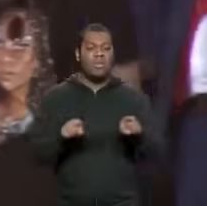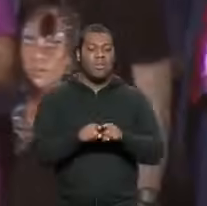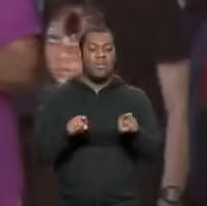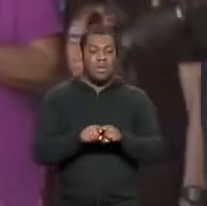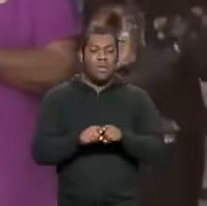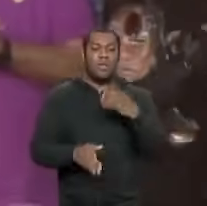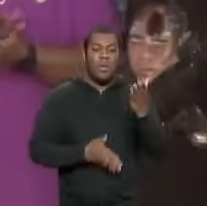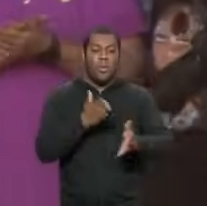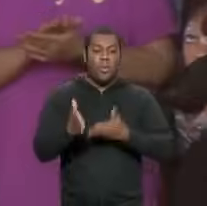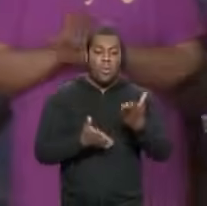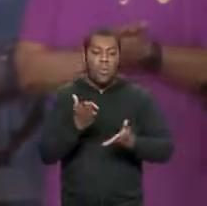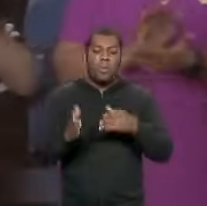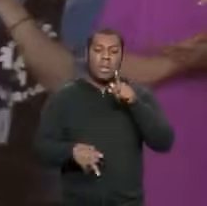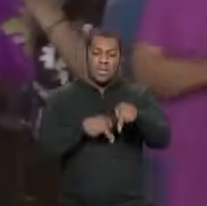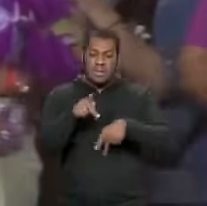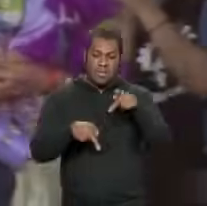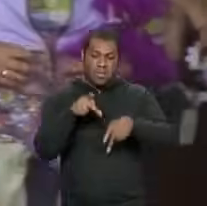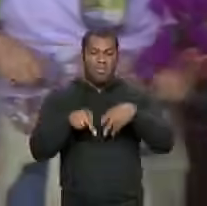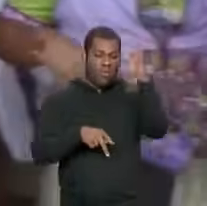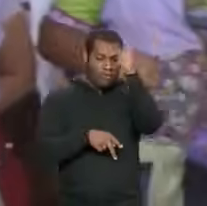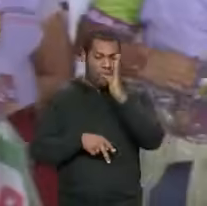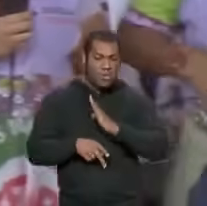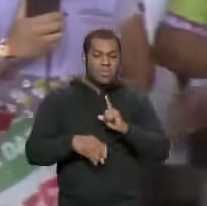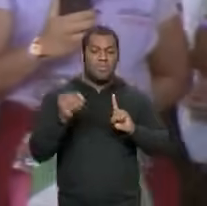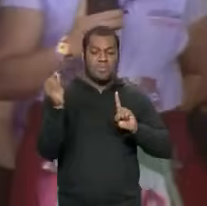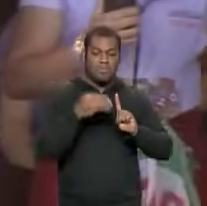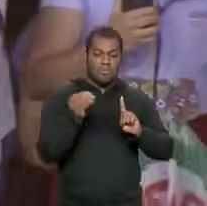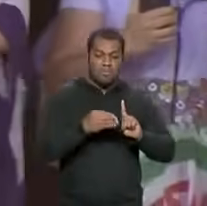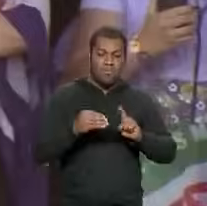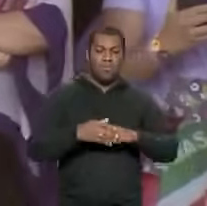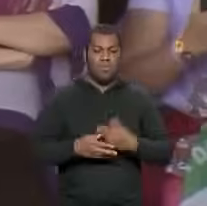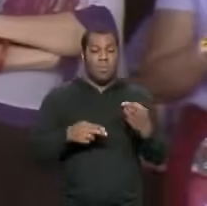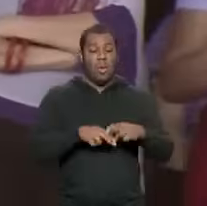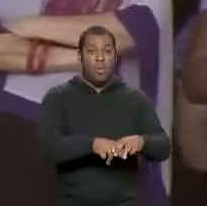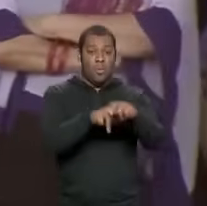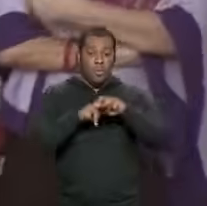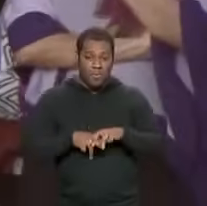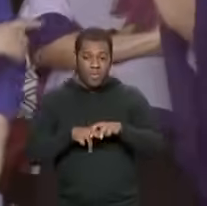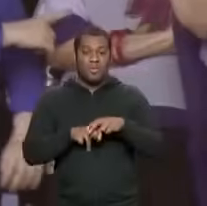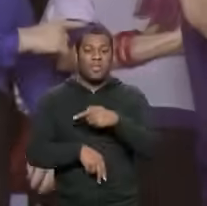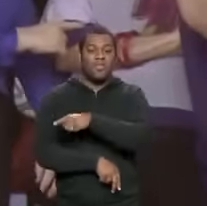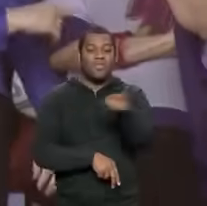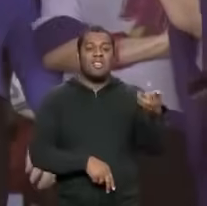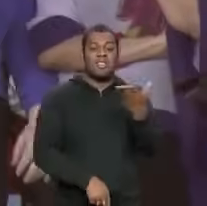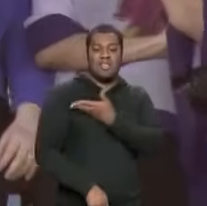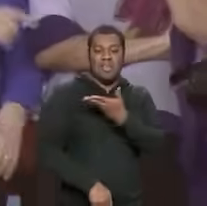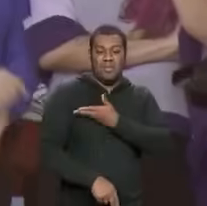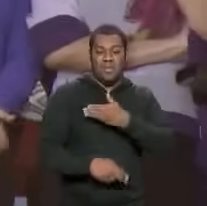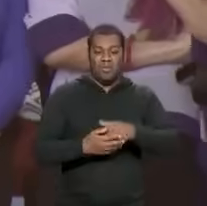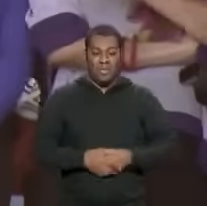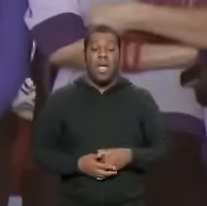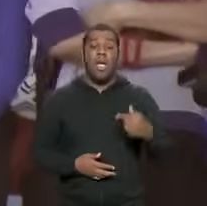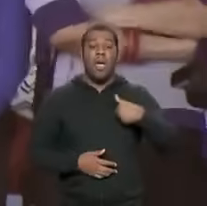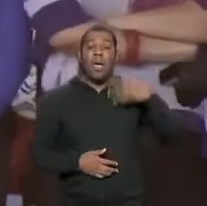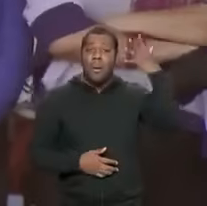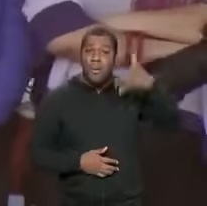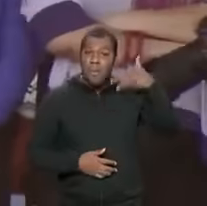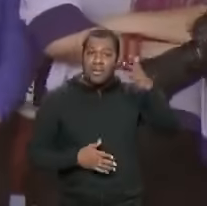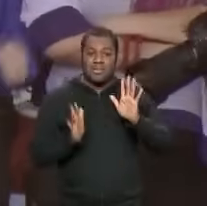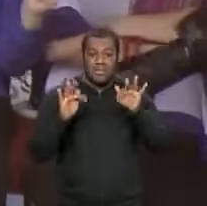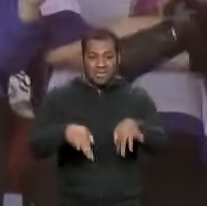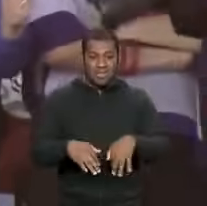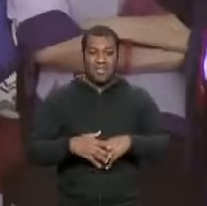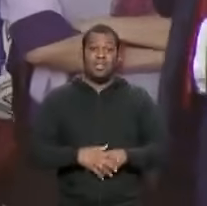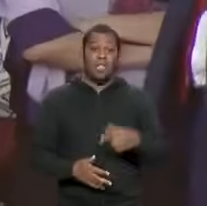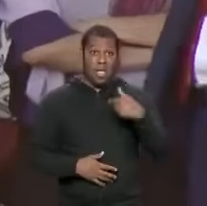brasileiro que mais precisa do Estado por isso querida companheiras eu quero me despedir de vocês que